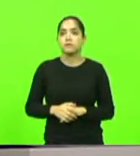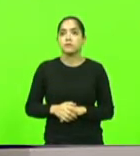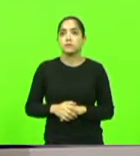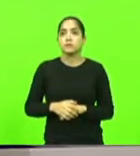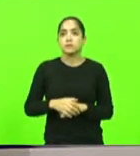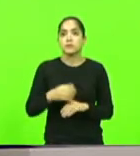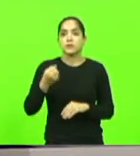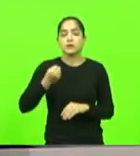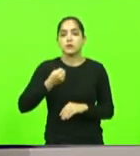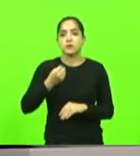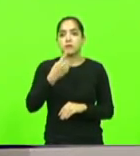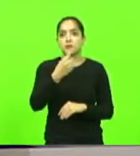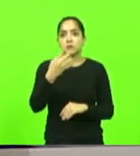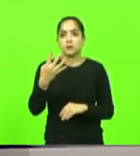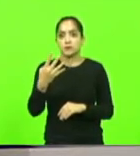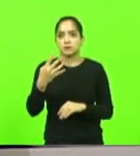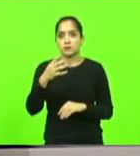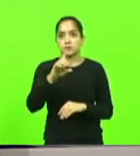número